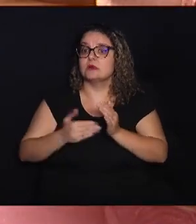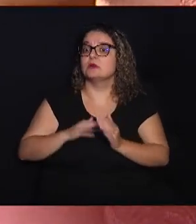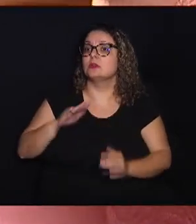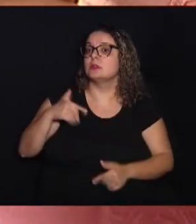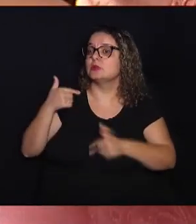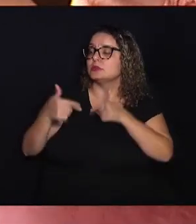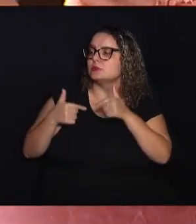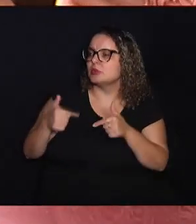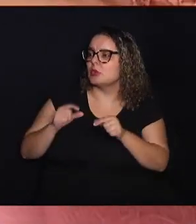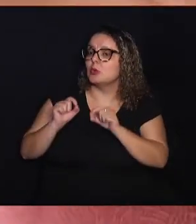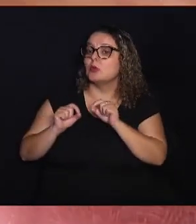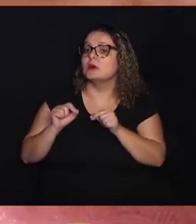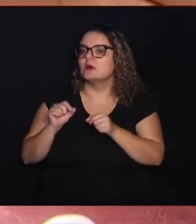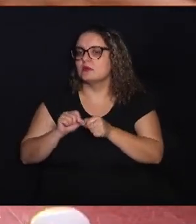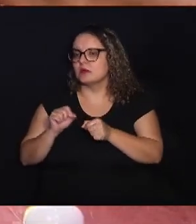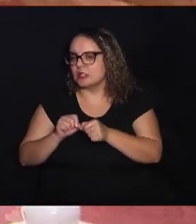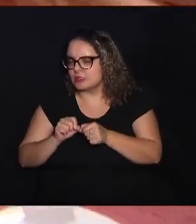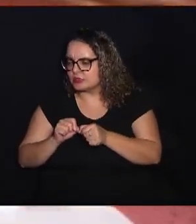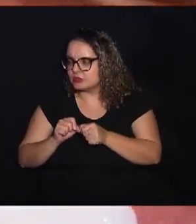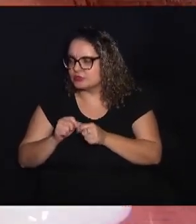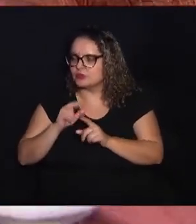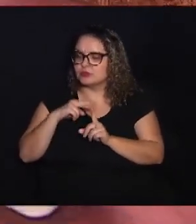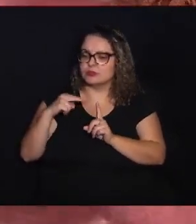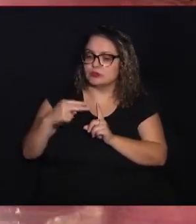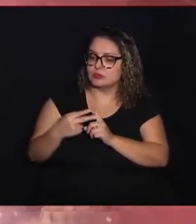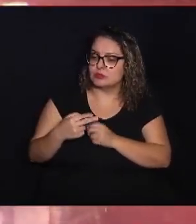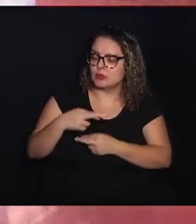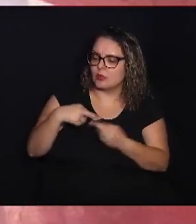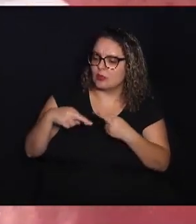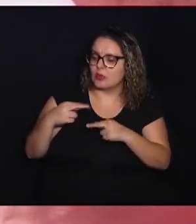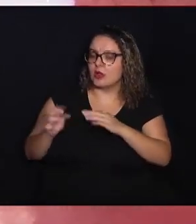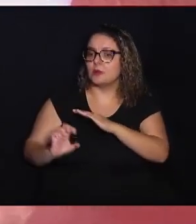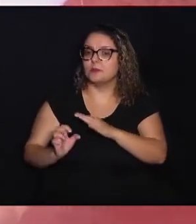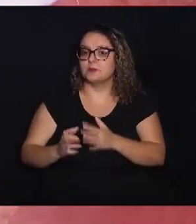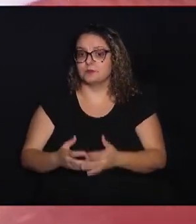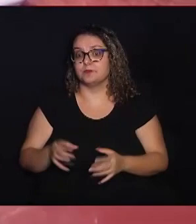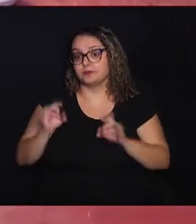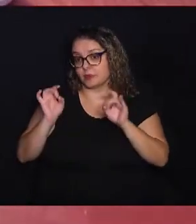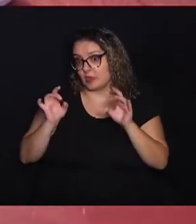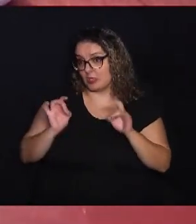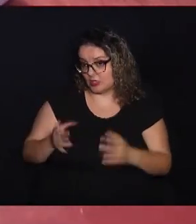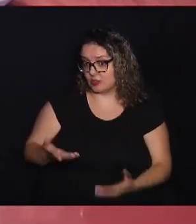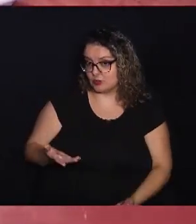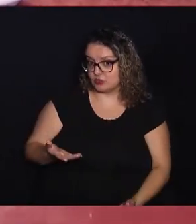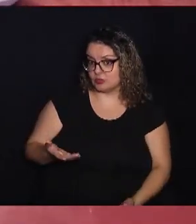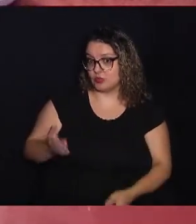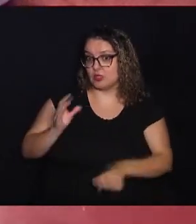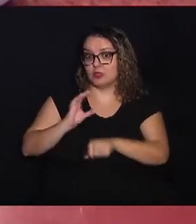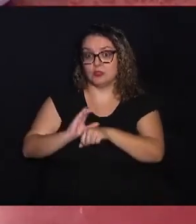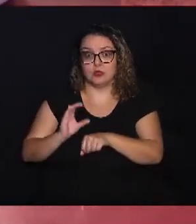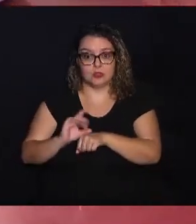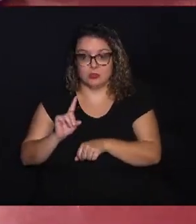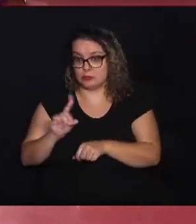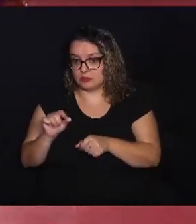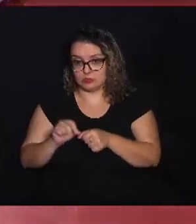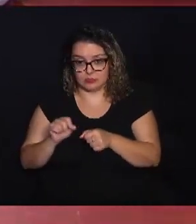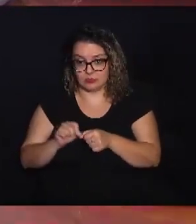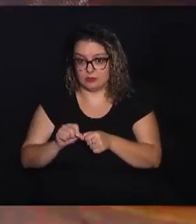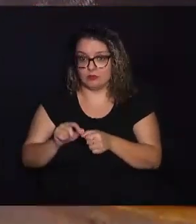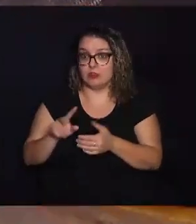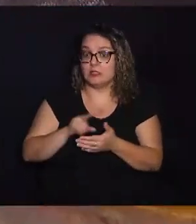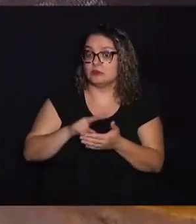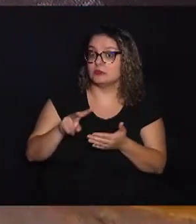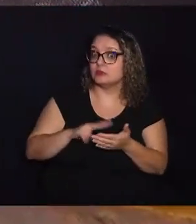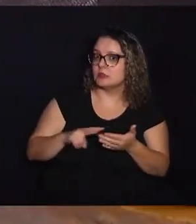o que você tem feito do ponto de vista do negócio, Theo? Especificamente cursos eu não fiz, mas eu leio